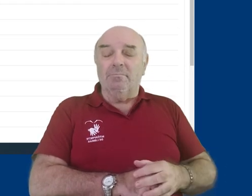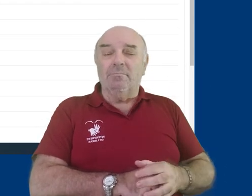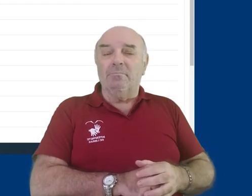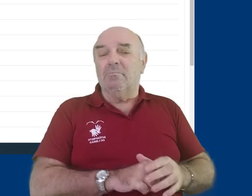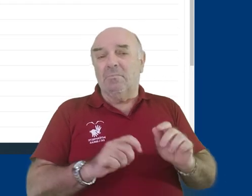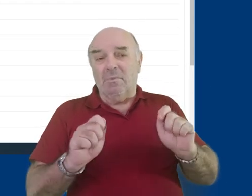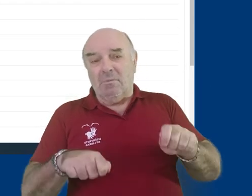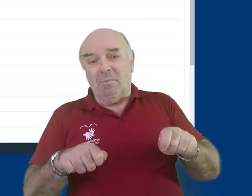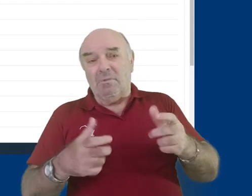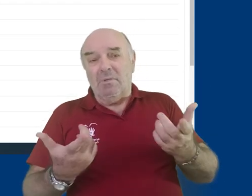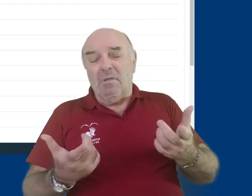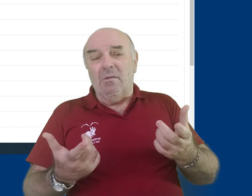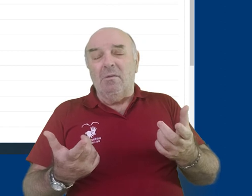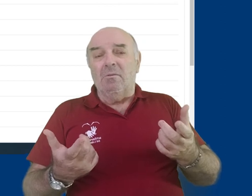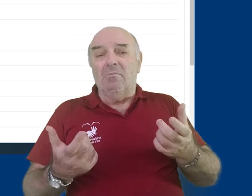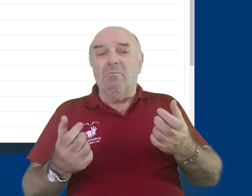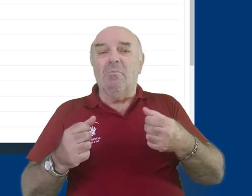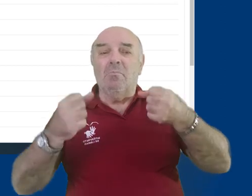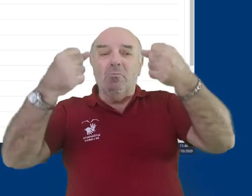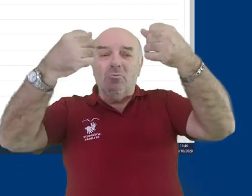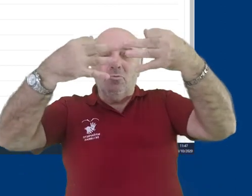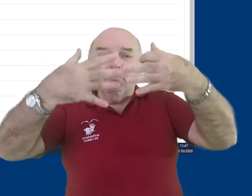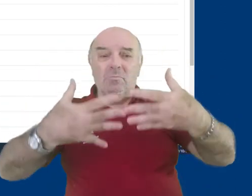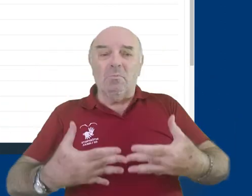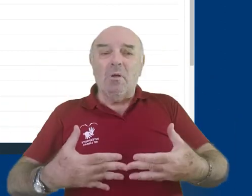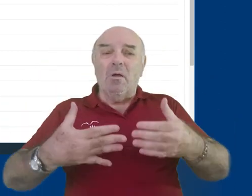Layout. Eu posso